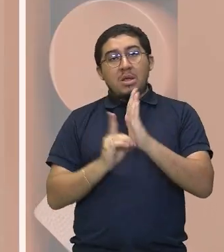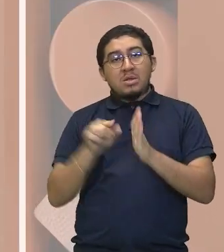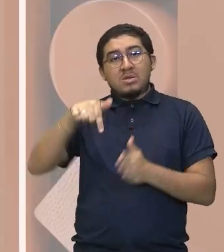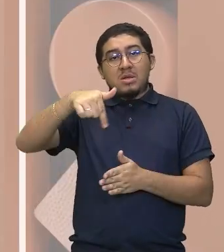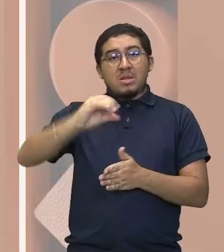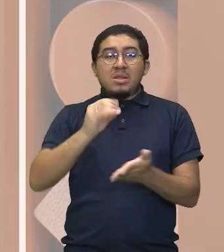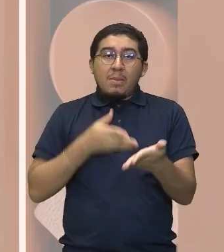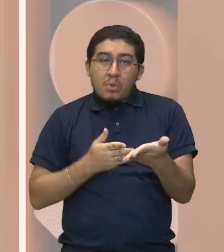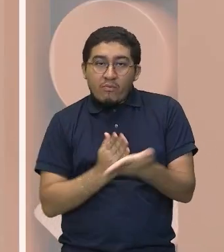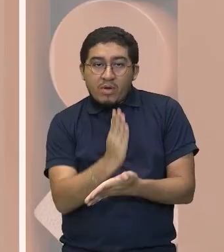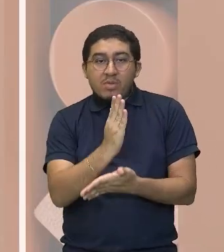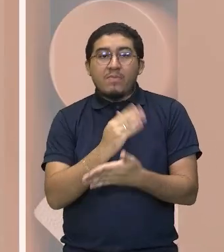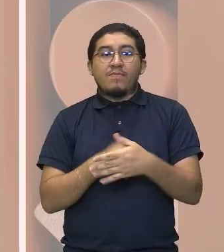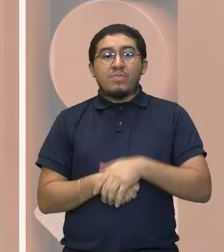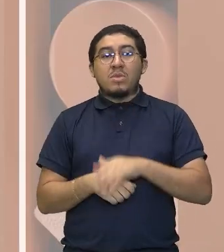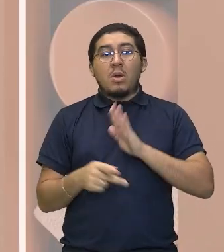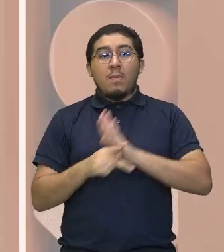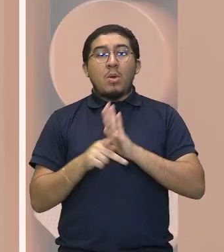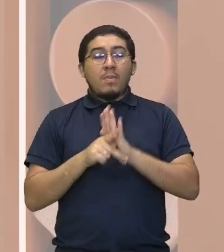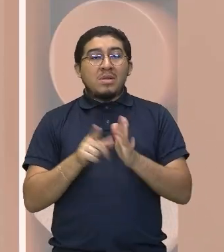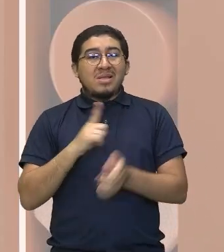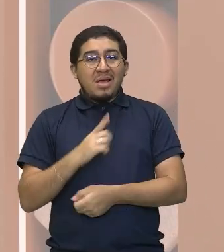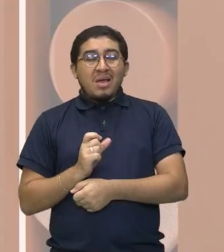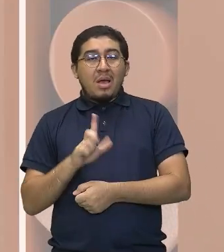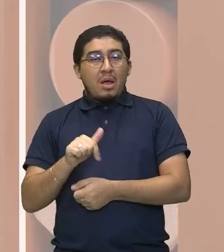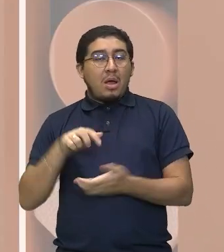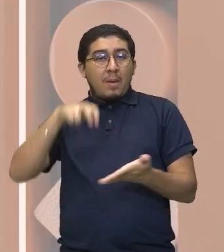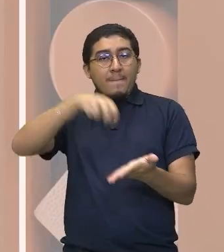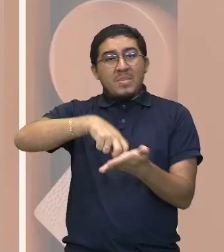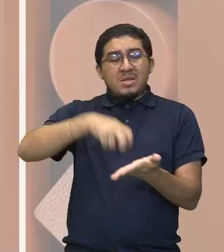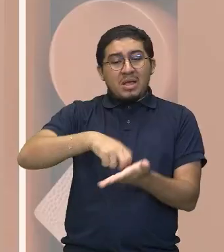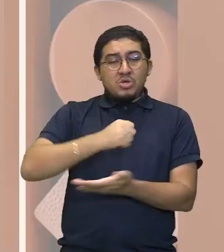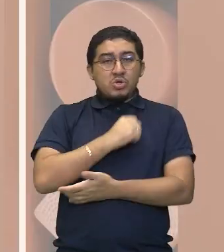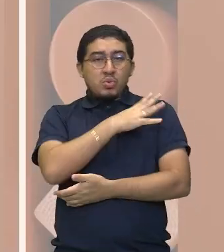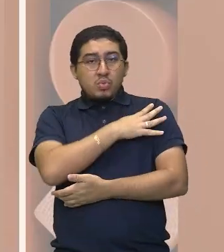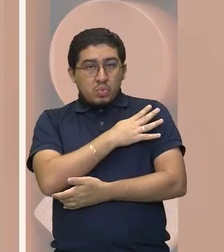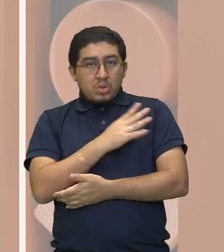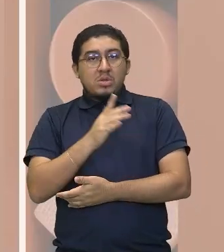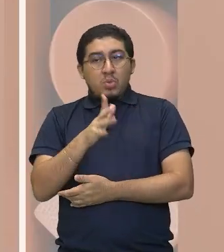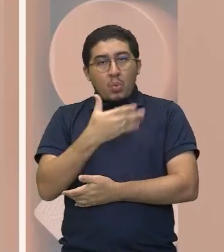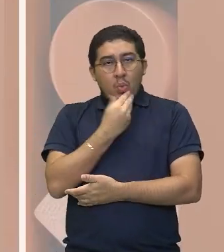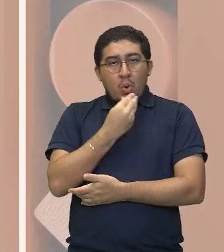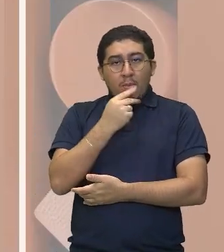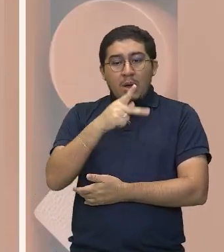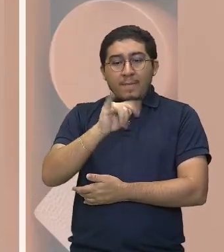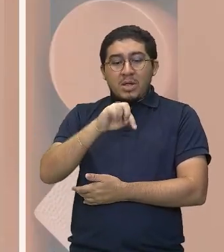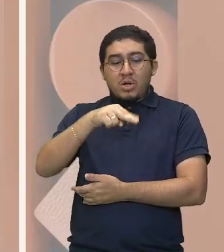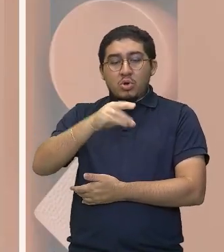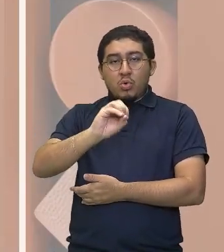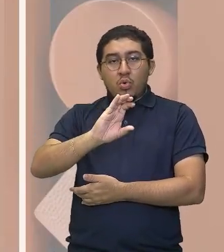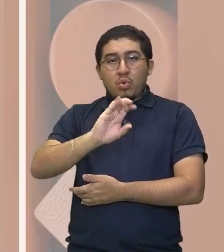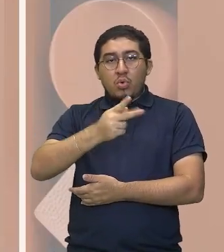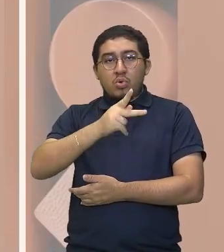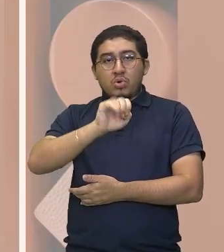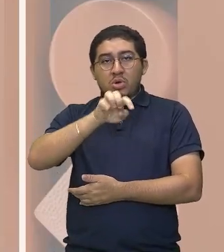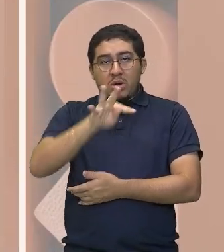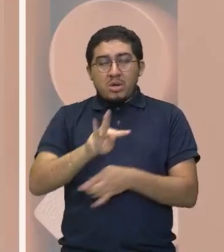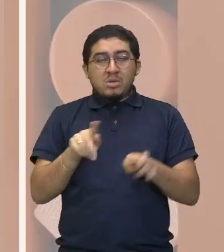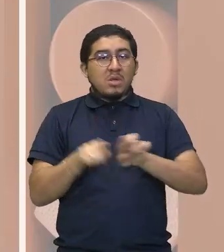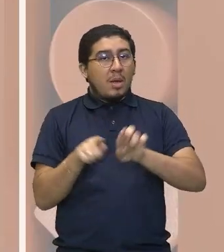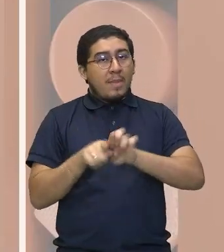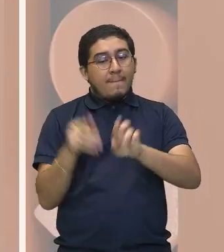a partir da ditadura de Pinochet, esse modelo com privatizações, com perdas de direitos